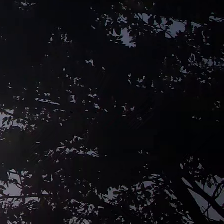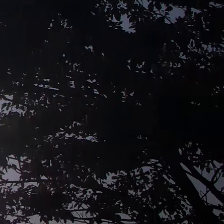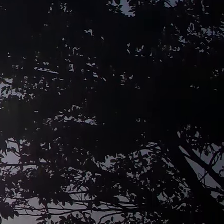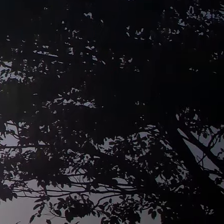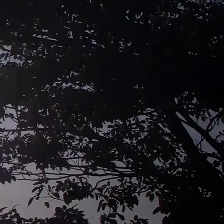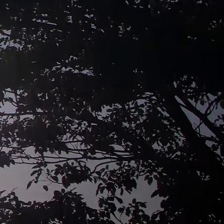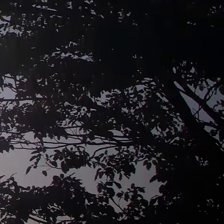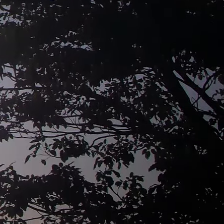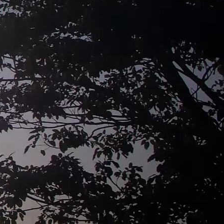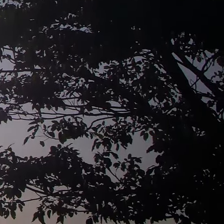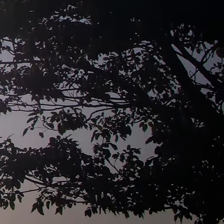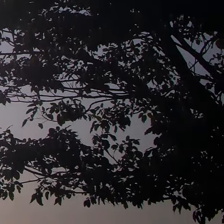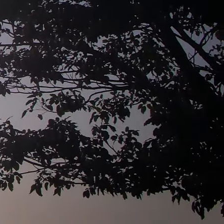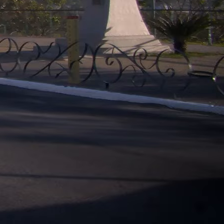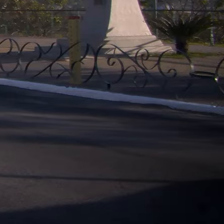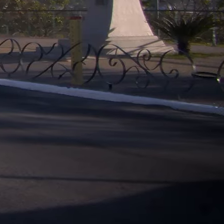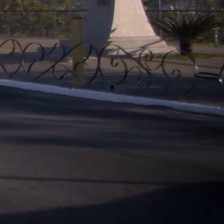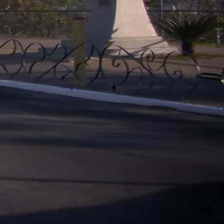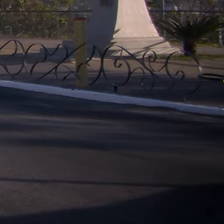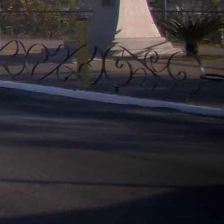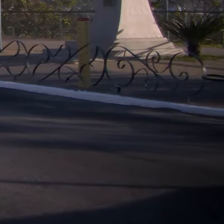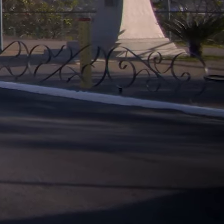joseenses.